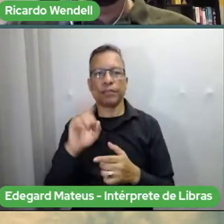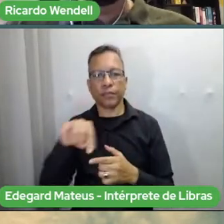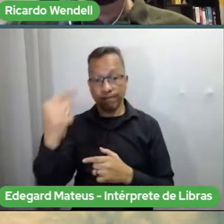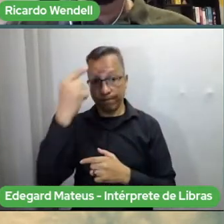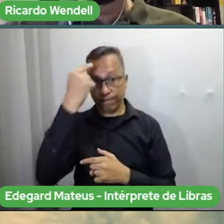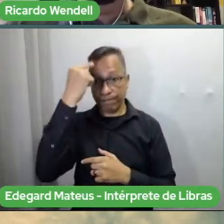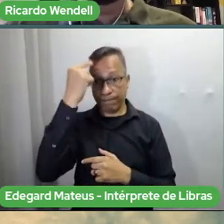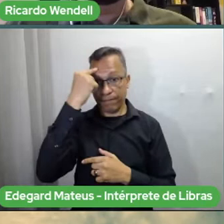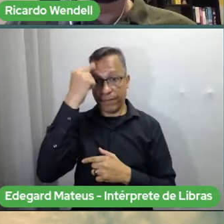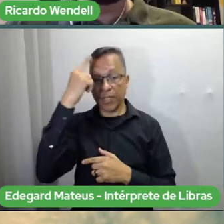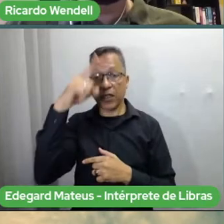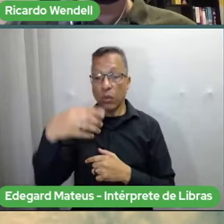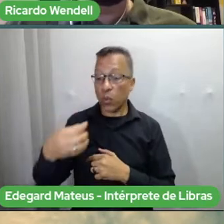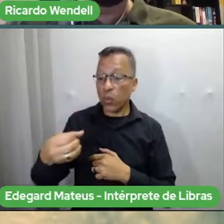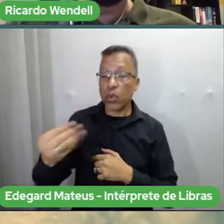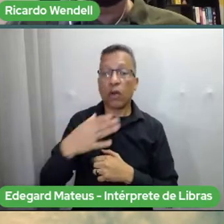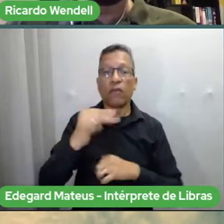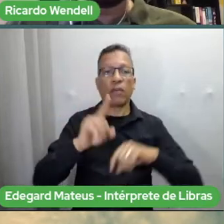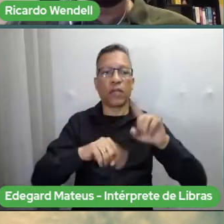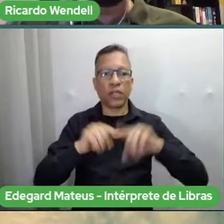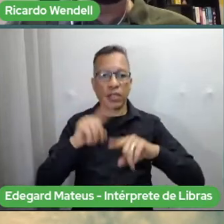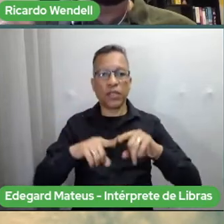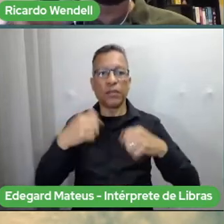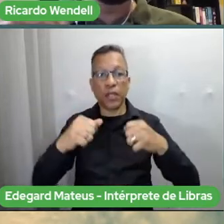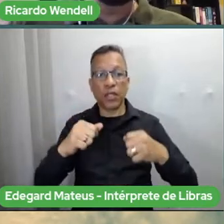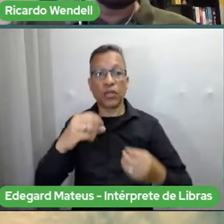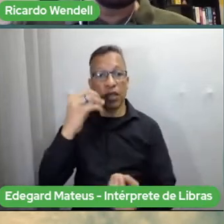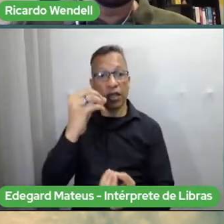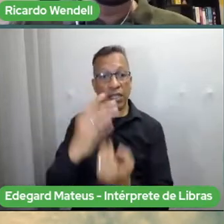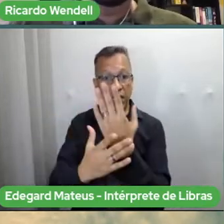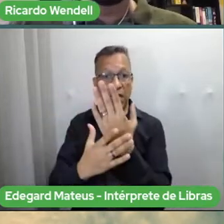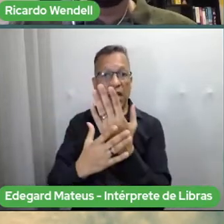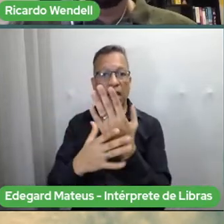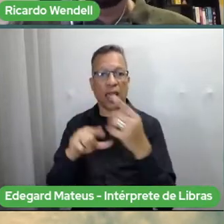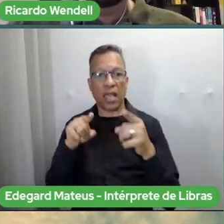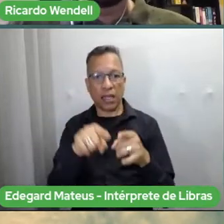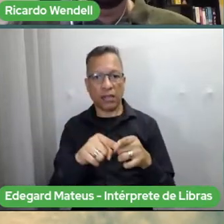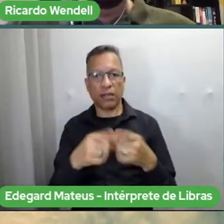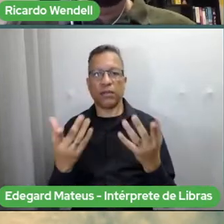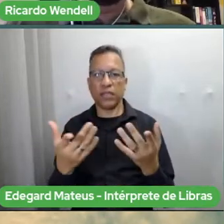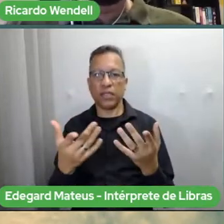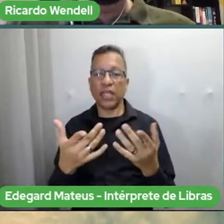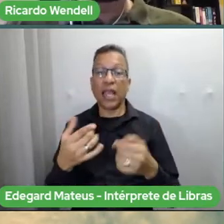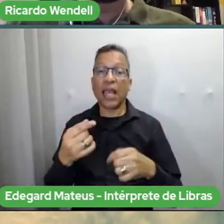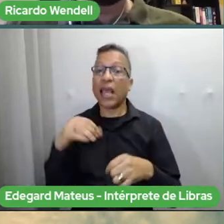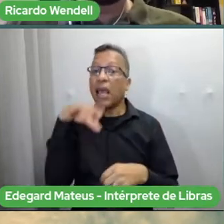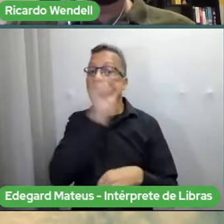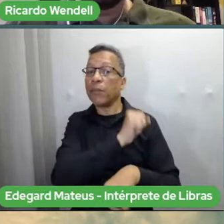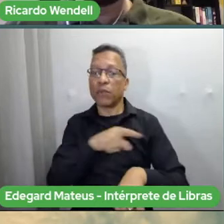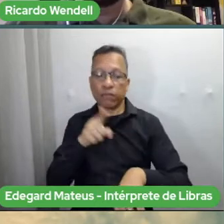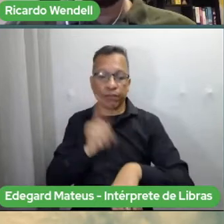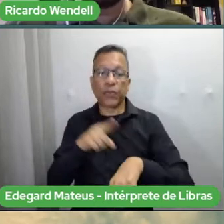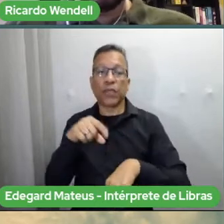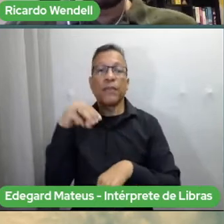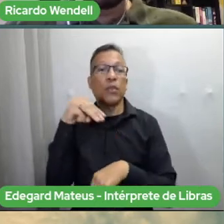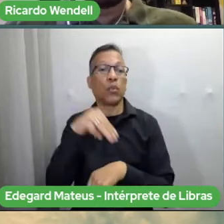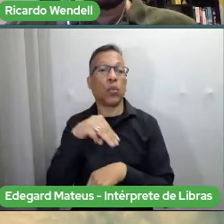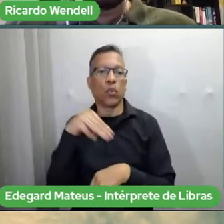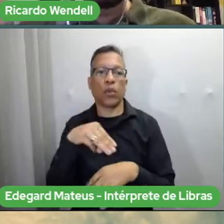se eu quiser um novo produto, eu tenho que ser capaz de criá-lo rapidamente, em questão de horas ou questão de minutos. Eu digo quais são as minhas necessidades, né, que